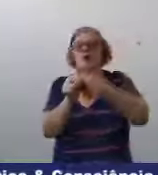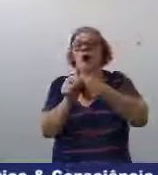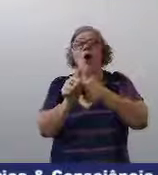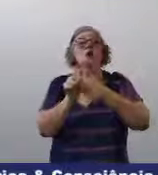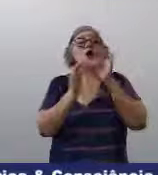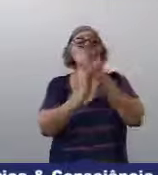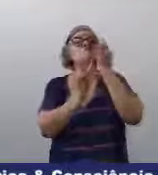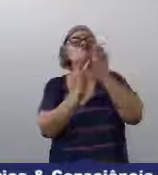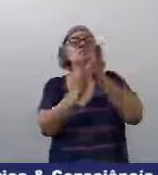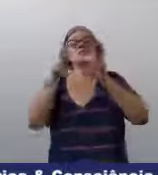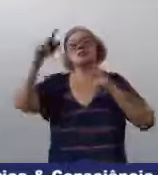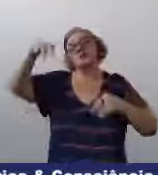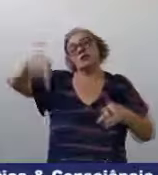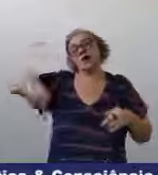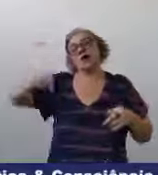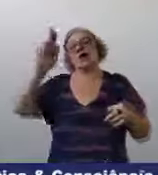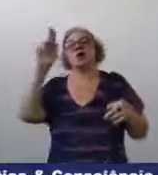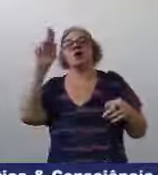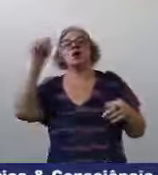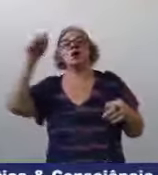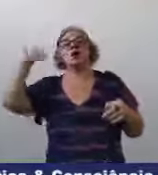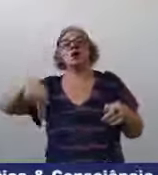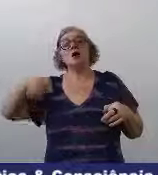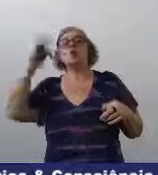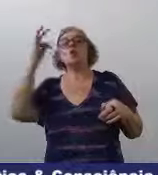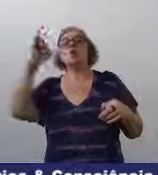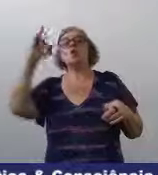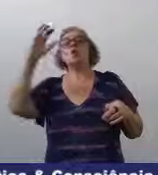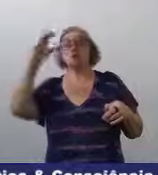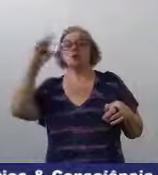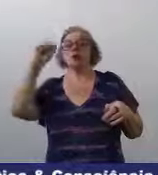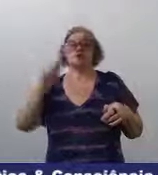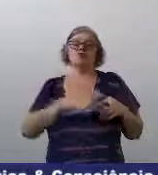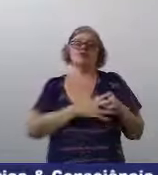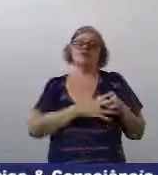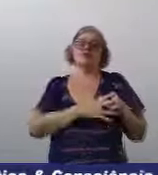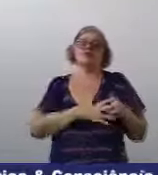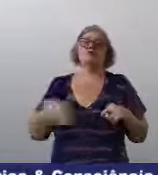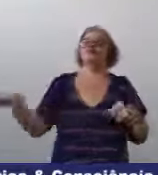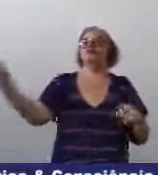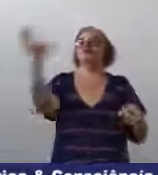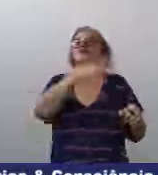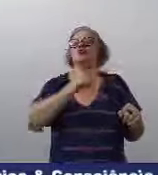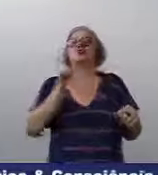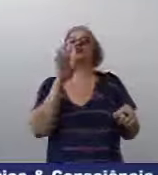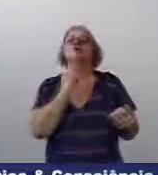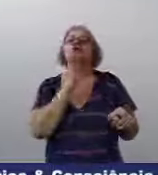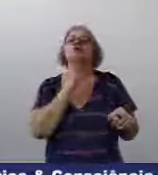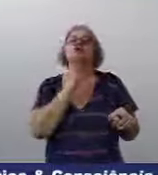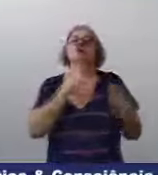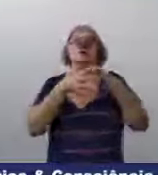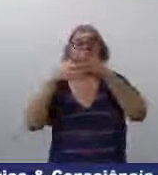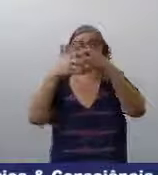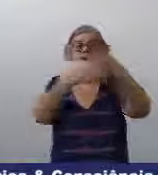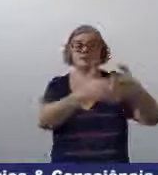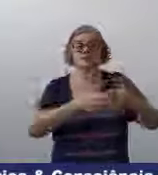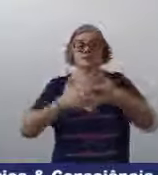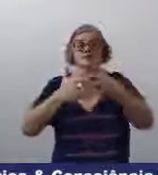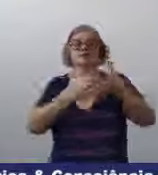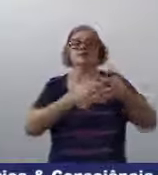entrelaçamento, a grande lei da física quântica. E todos nós que já nos conhecemos algum dia, numa medida maior ou menor,